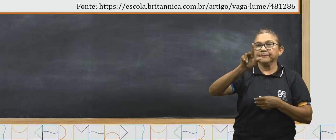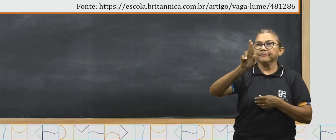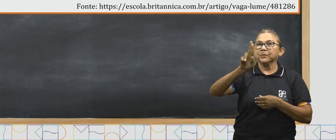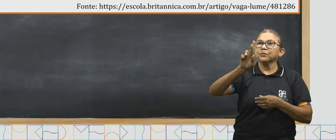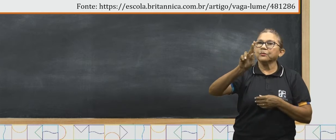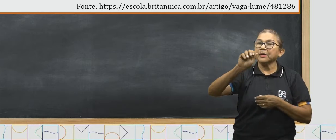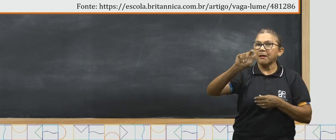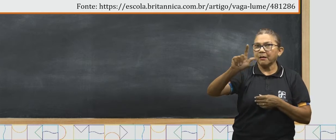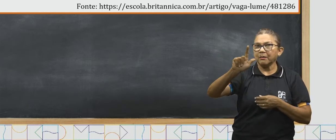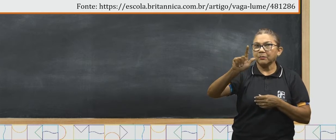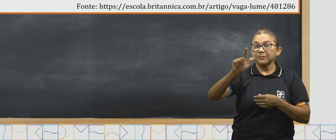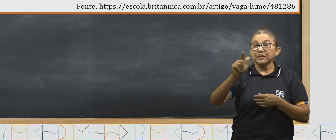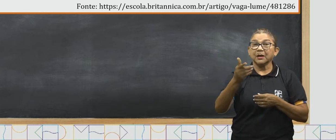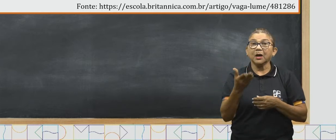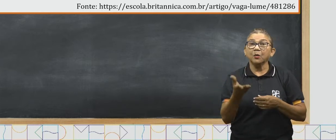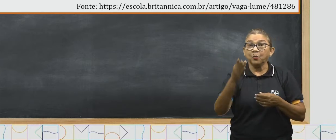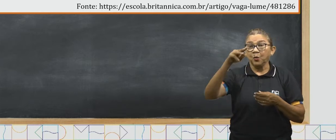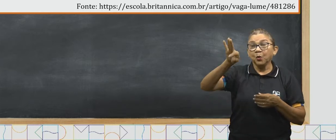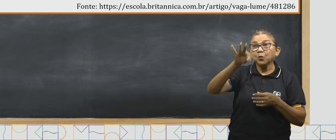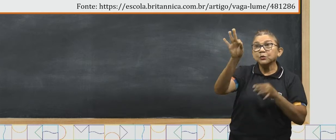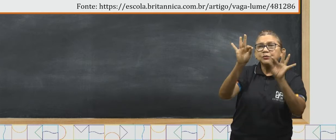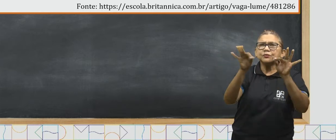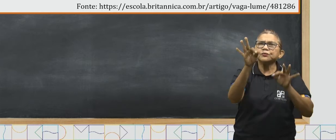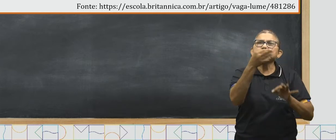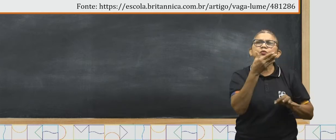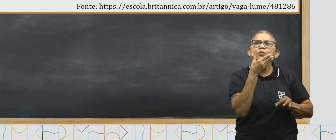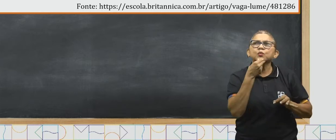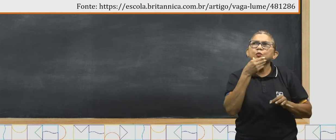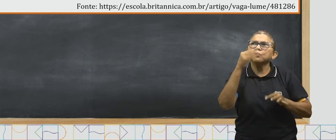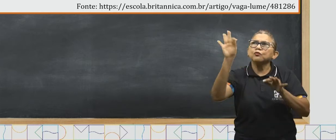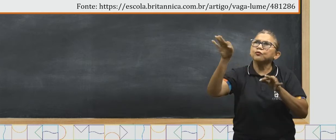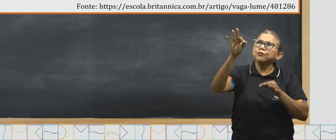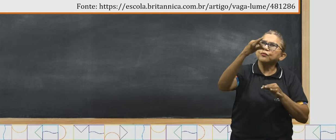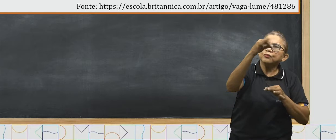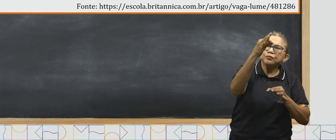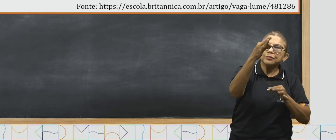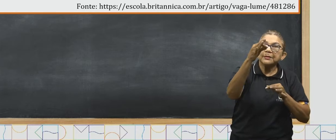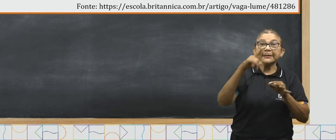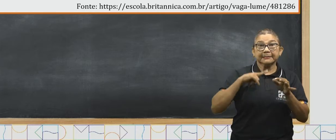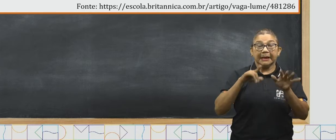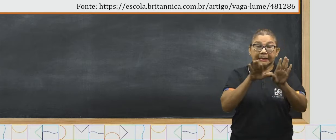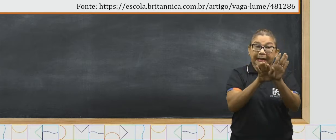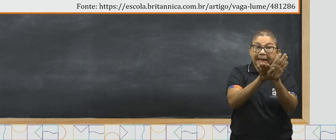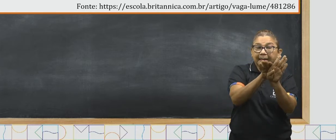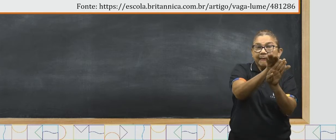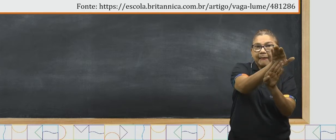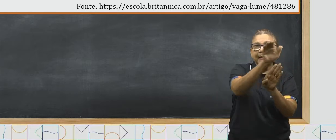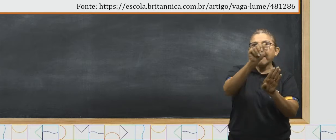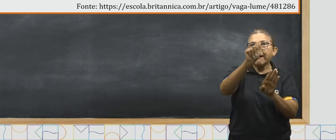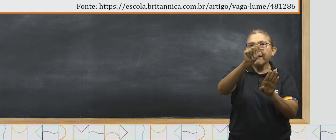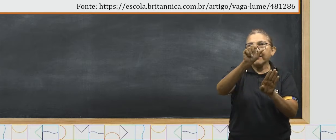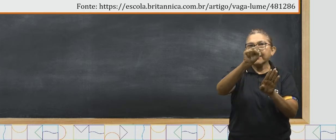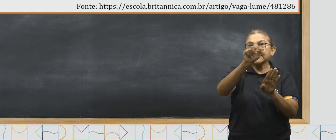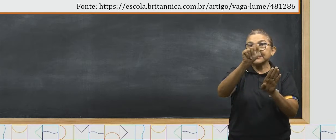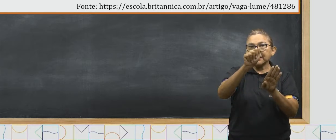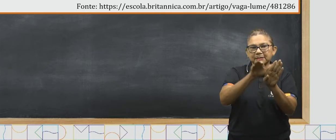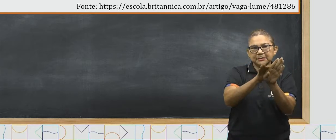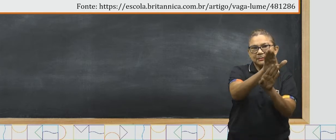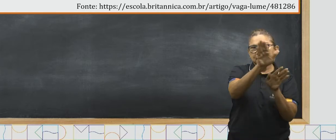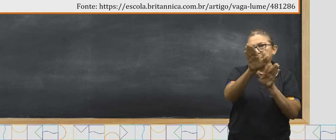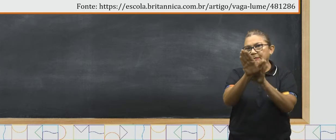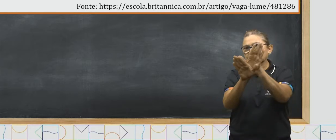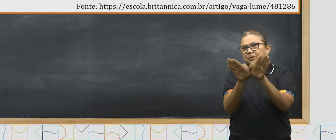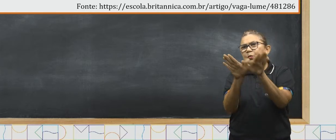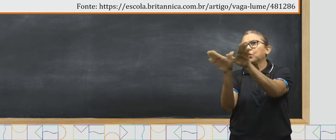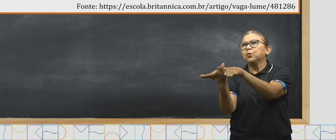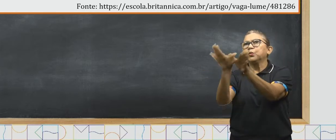trecho. Os machos têm asas e voam. Verifique que não foi usado voa, mas